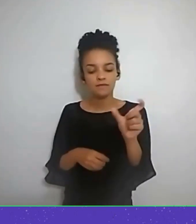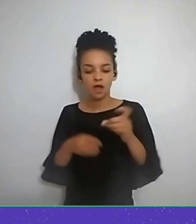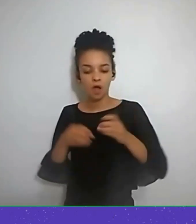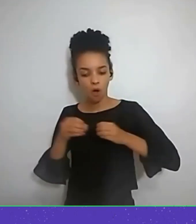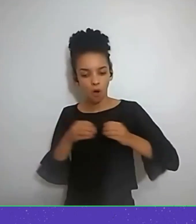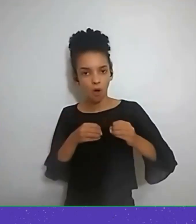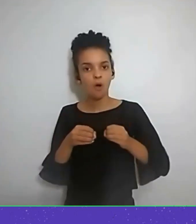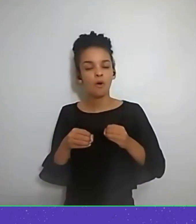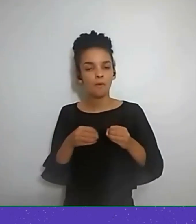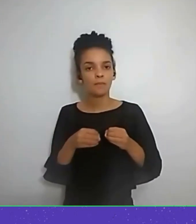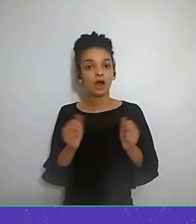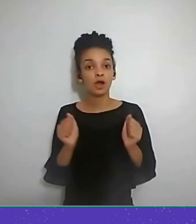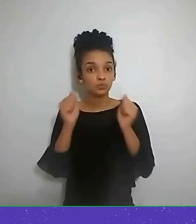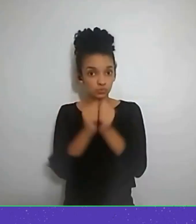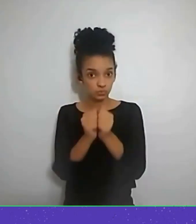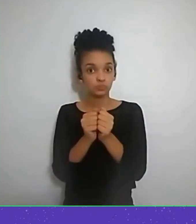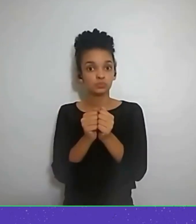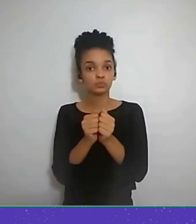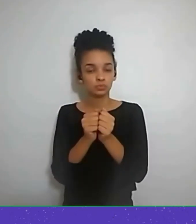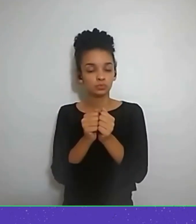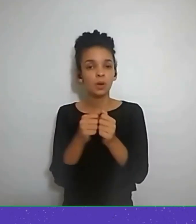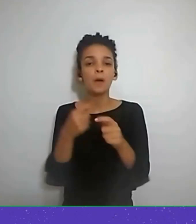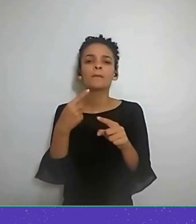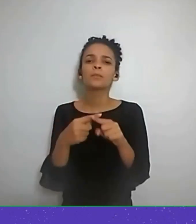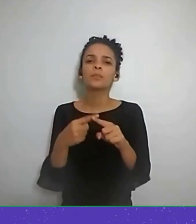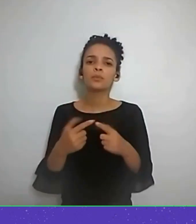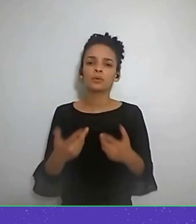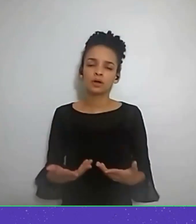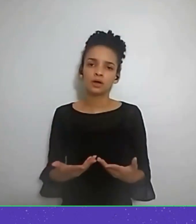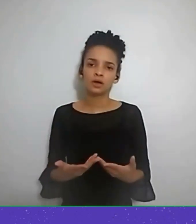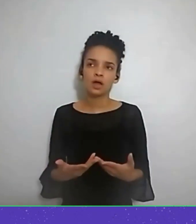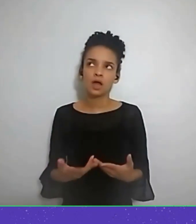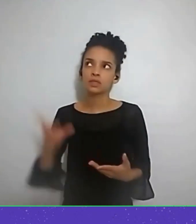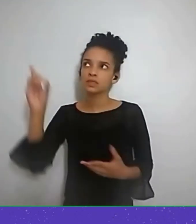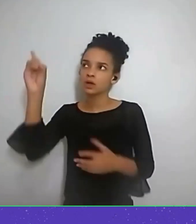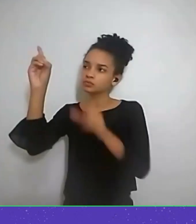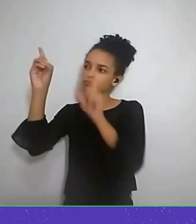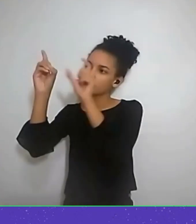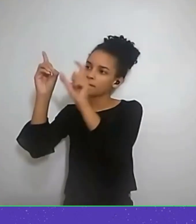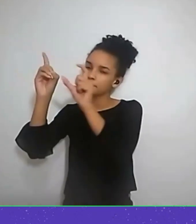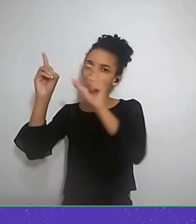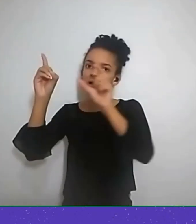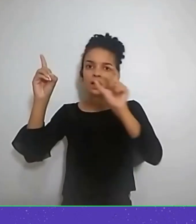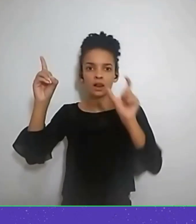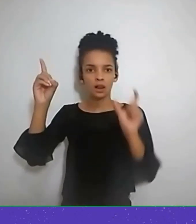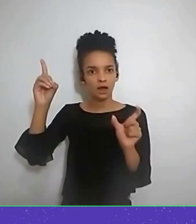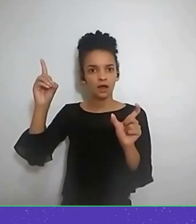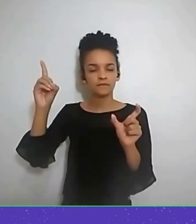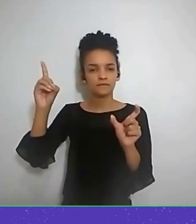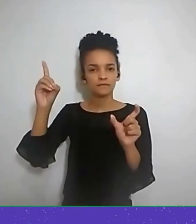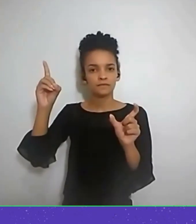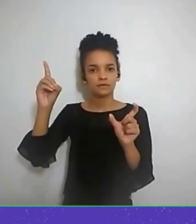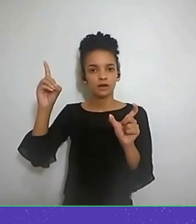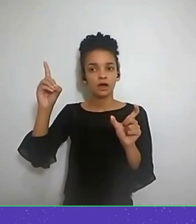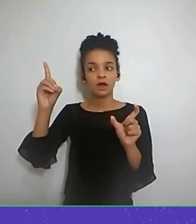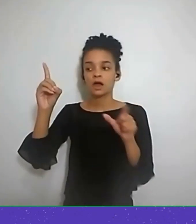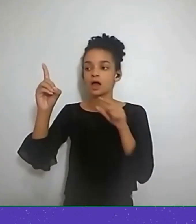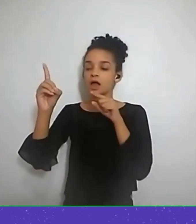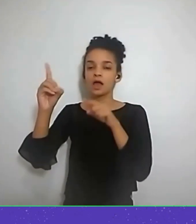juntas. Por quê? Porque a palavra de Deus é sempre uma ordem. Quando